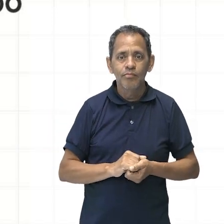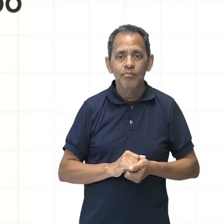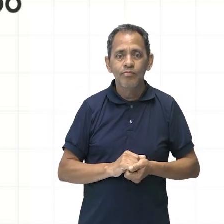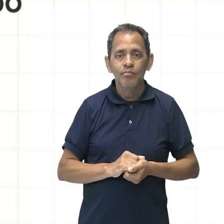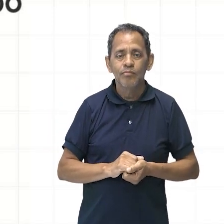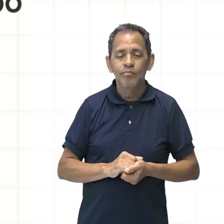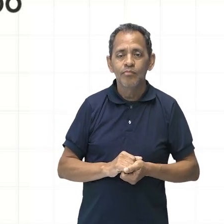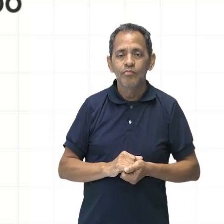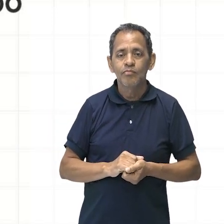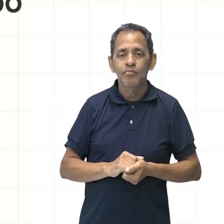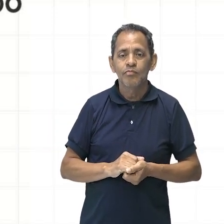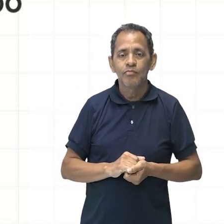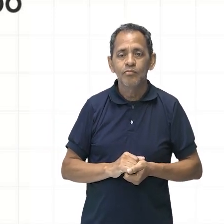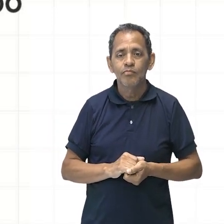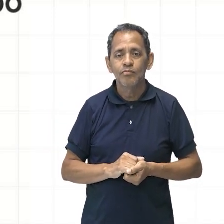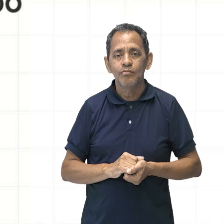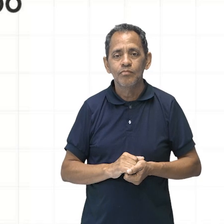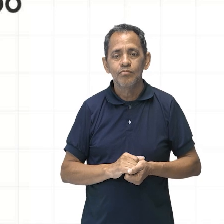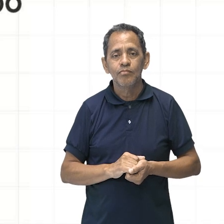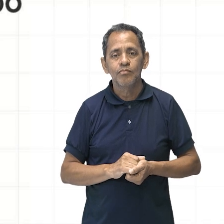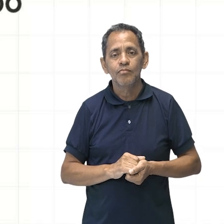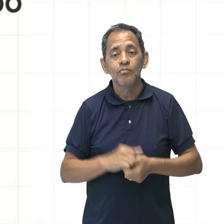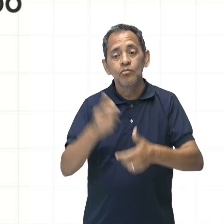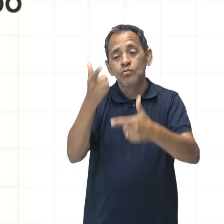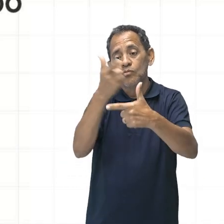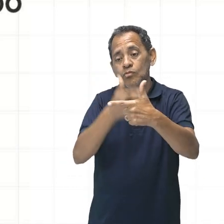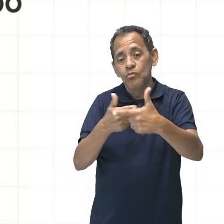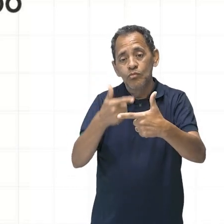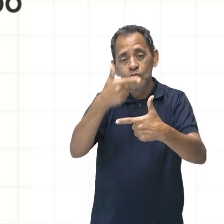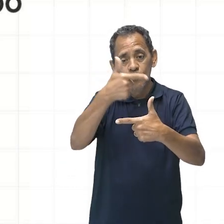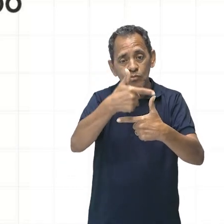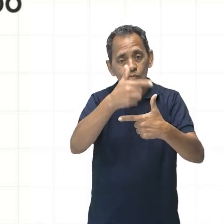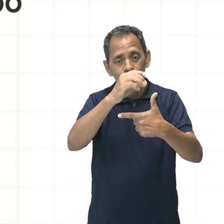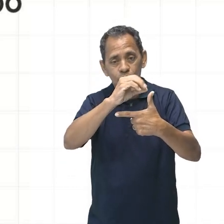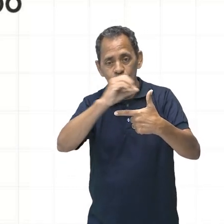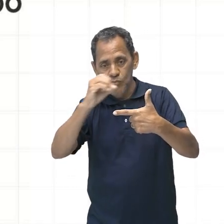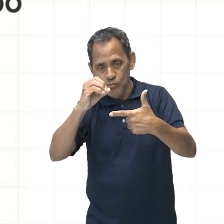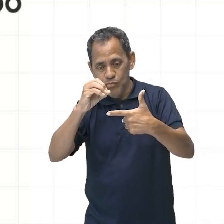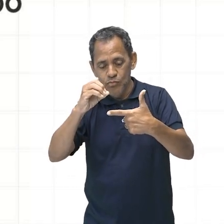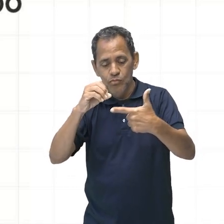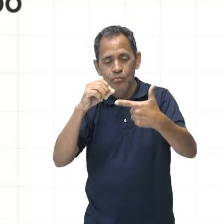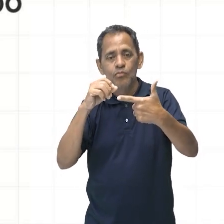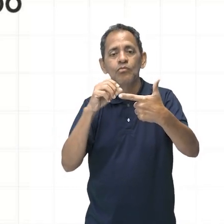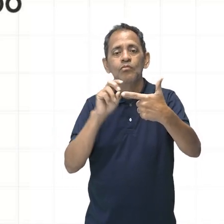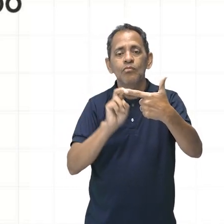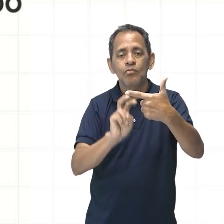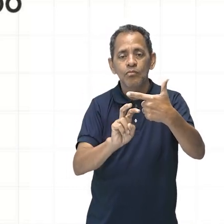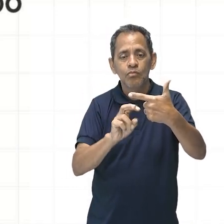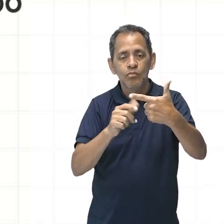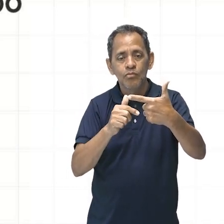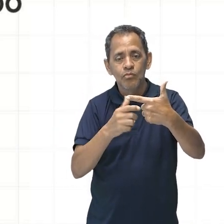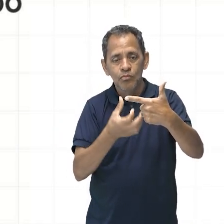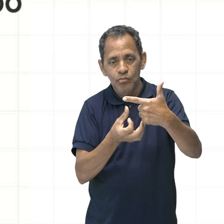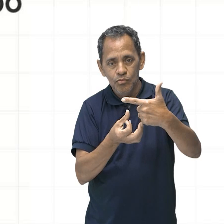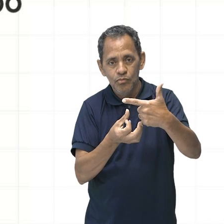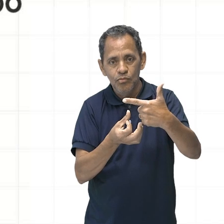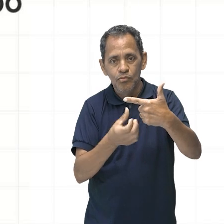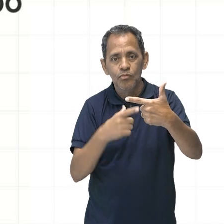suco equivale a 2.000 ml. Dividindo 2.000 por 576, nós vamos